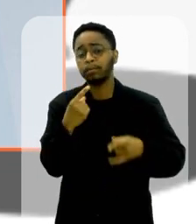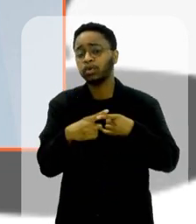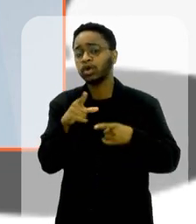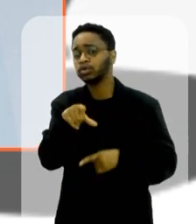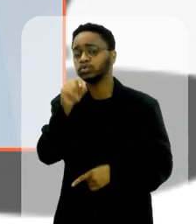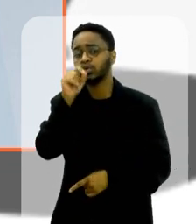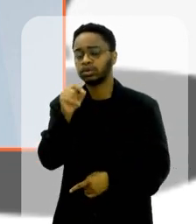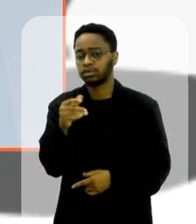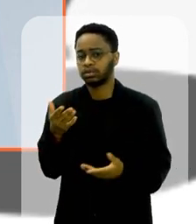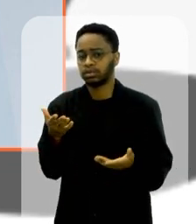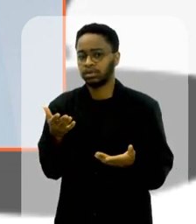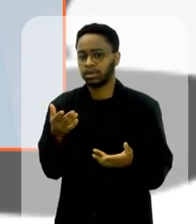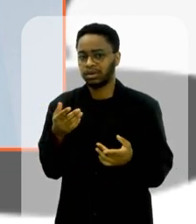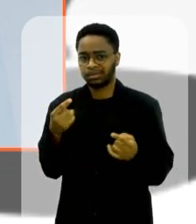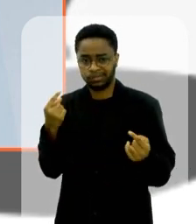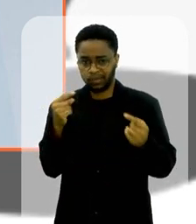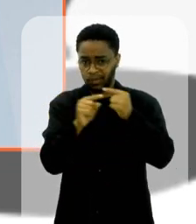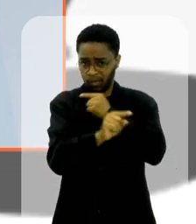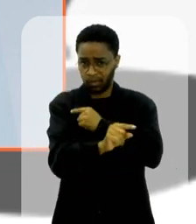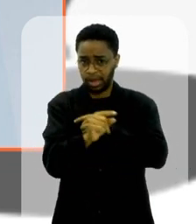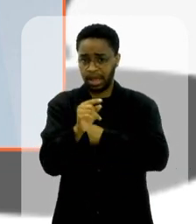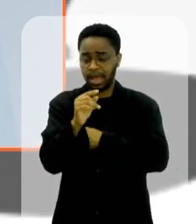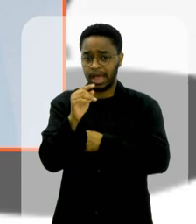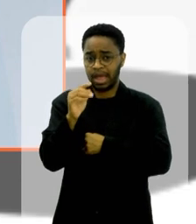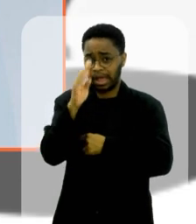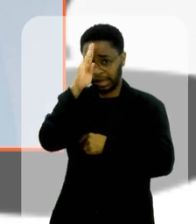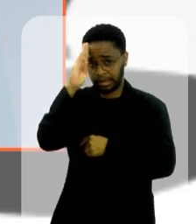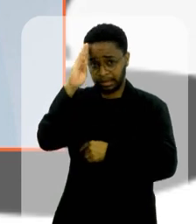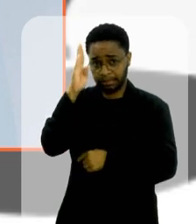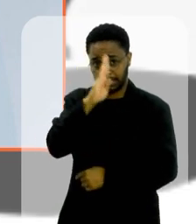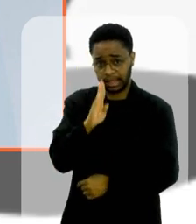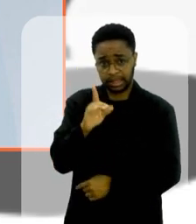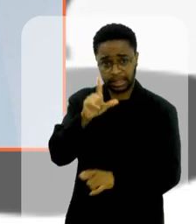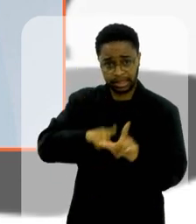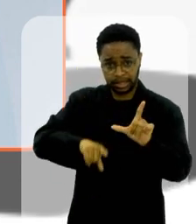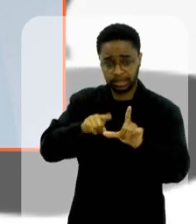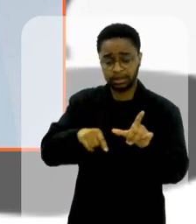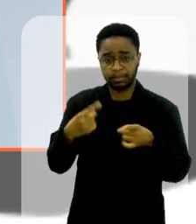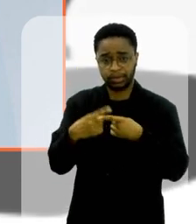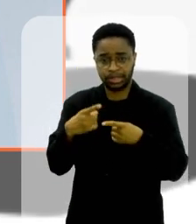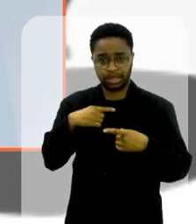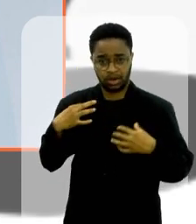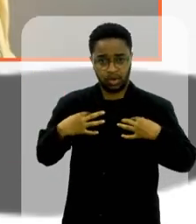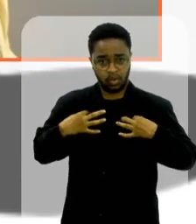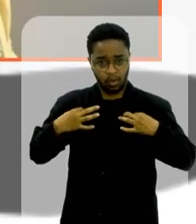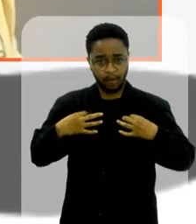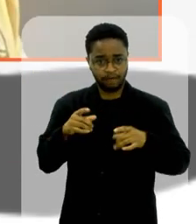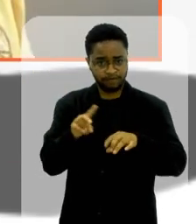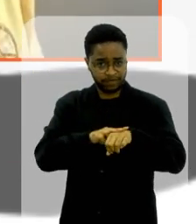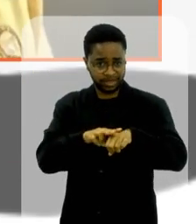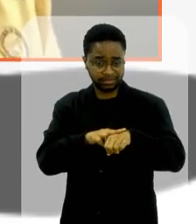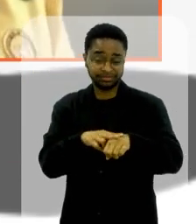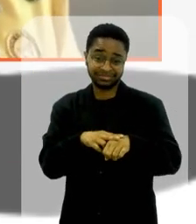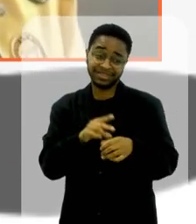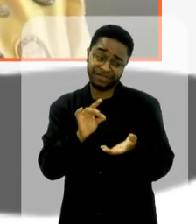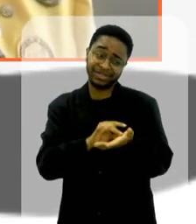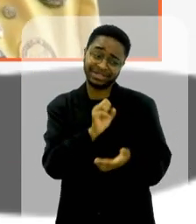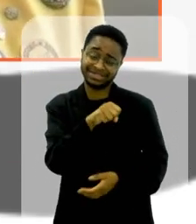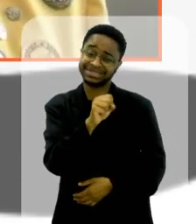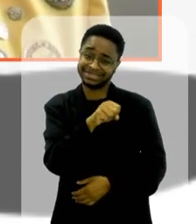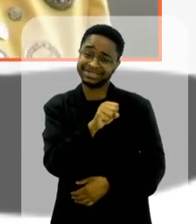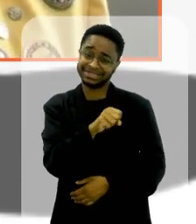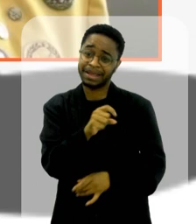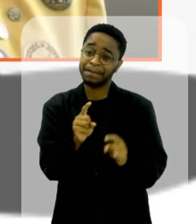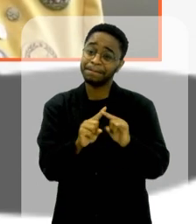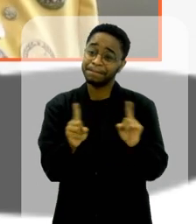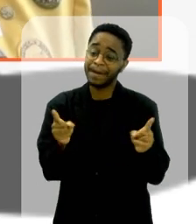foi o motivo dessa escolha? É para fazer a contraposição à Academia Brasileira de Letras, cujo fardão é verde? É, na verdade é isso sim,